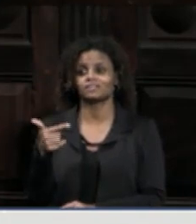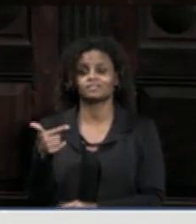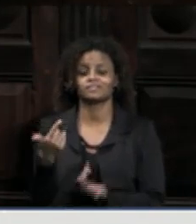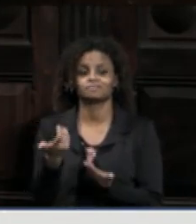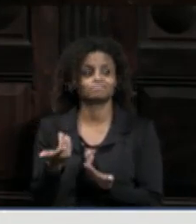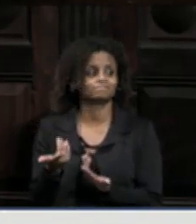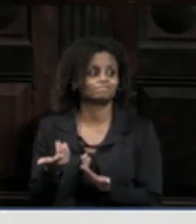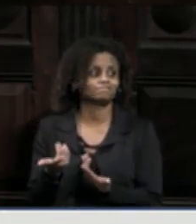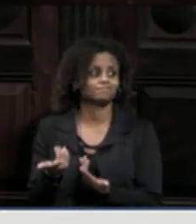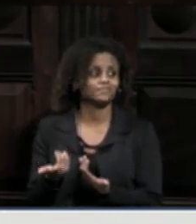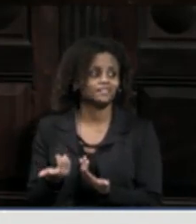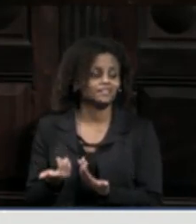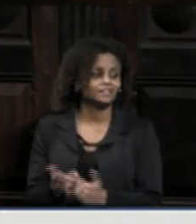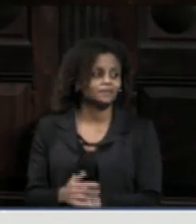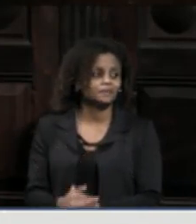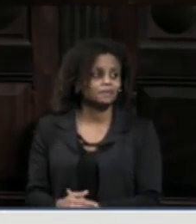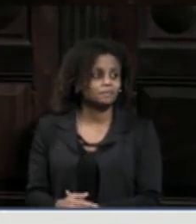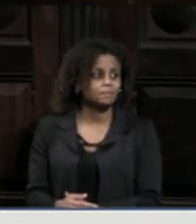Mais ainda,